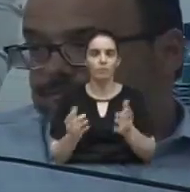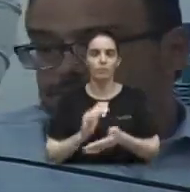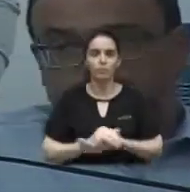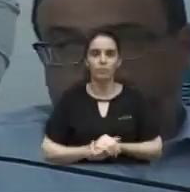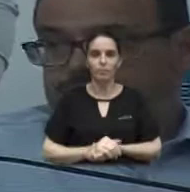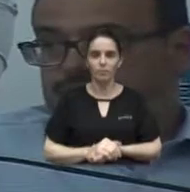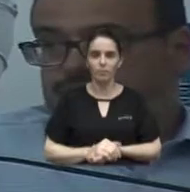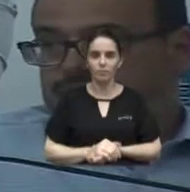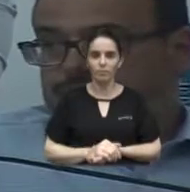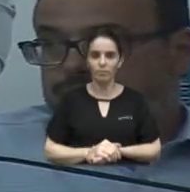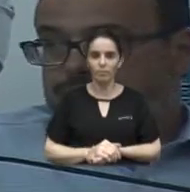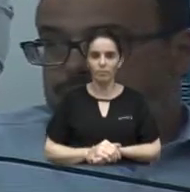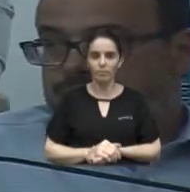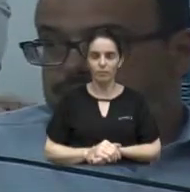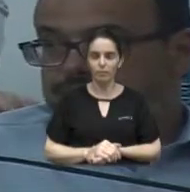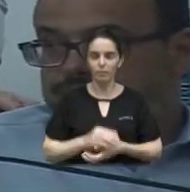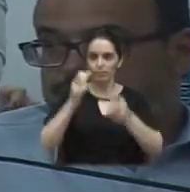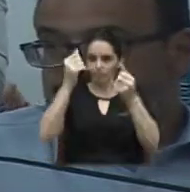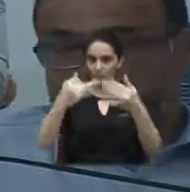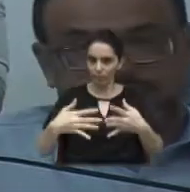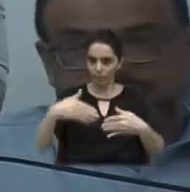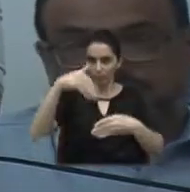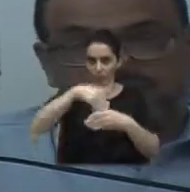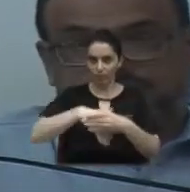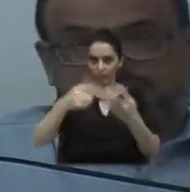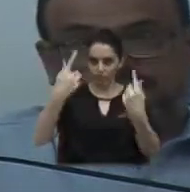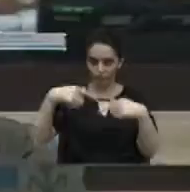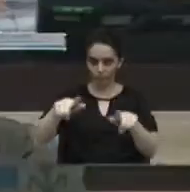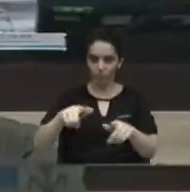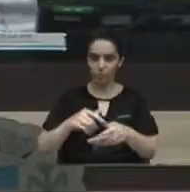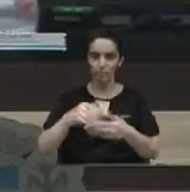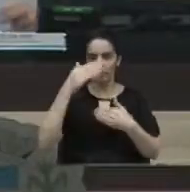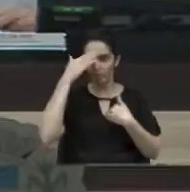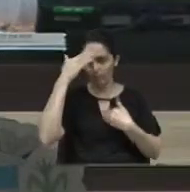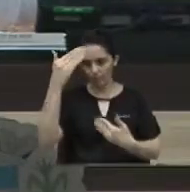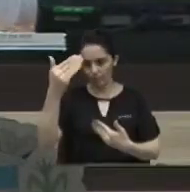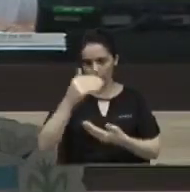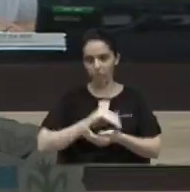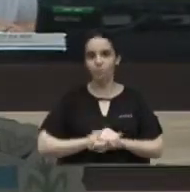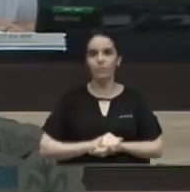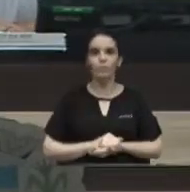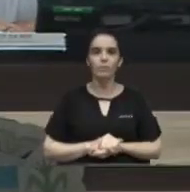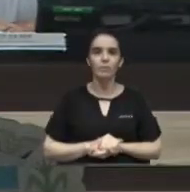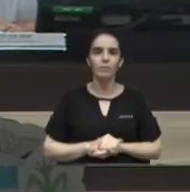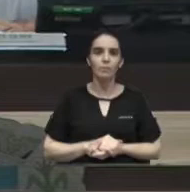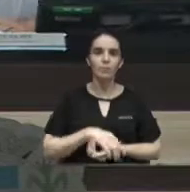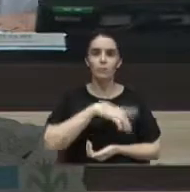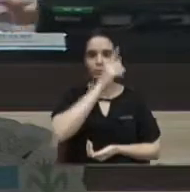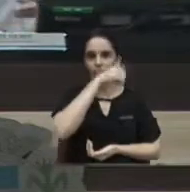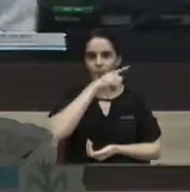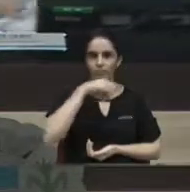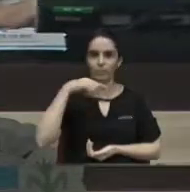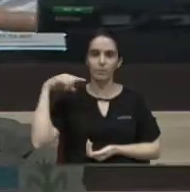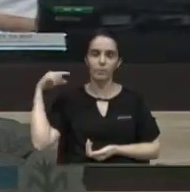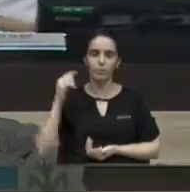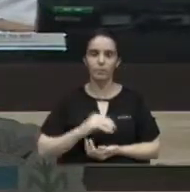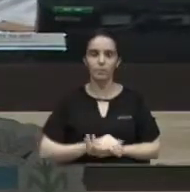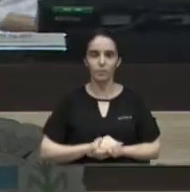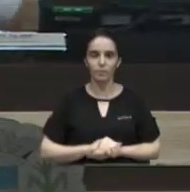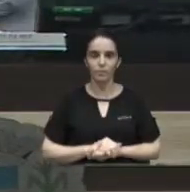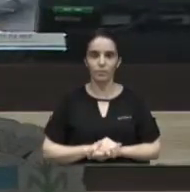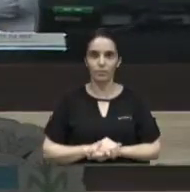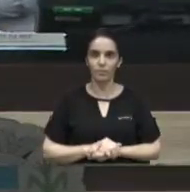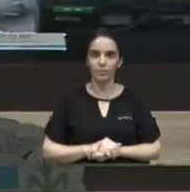fica aí as razões do meu voto contrário, presidente. Muito obrigado. Mayra Costa.